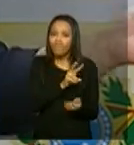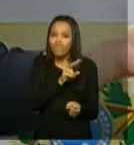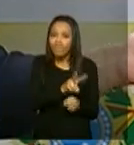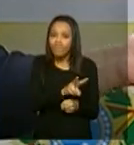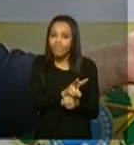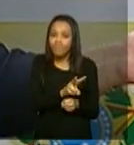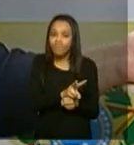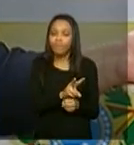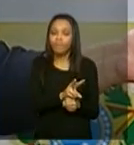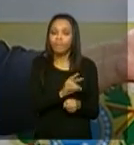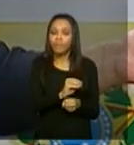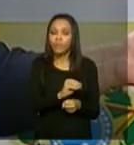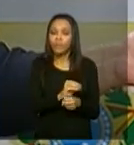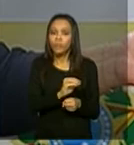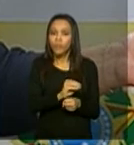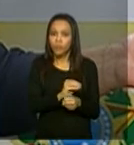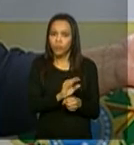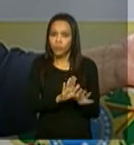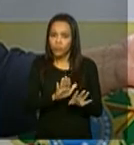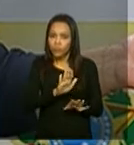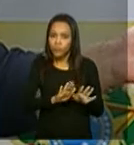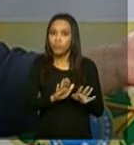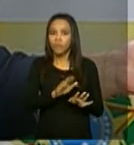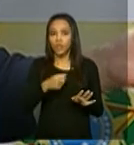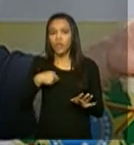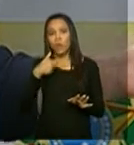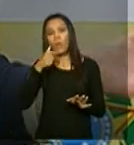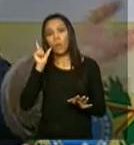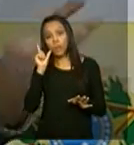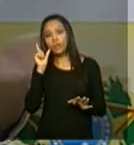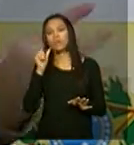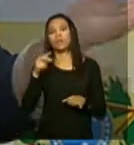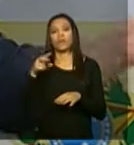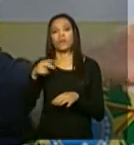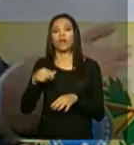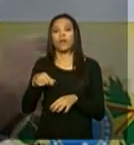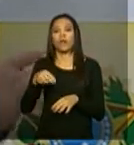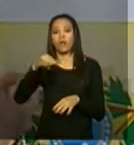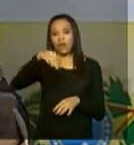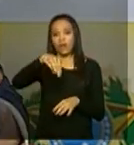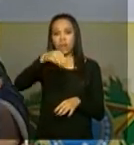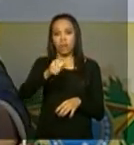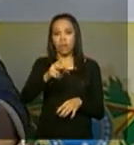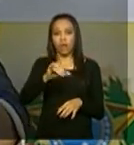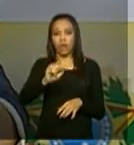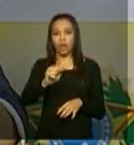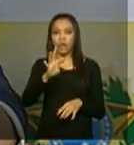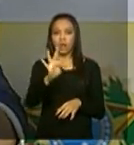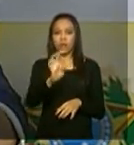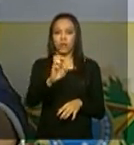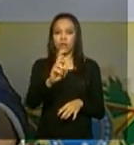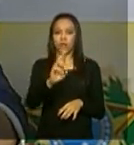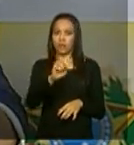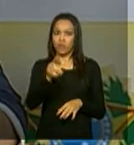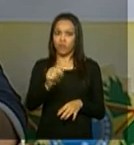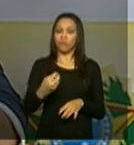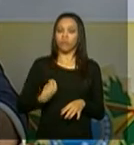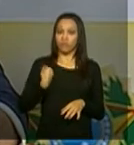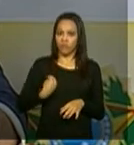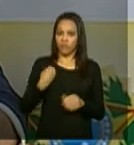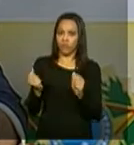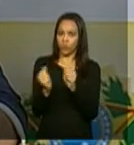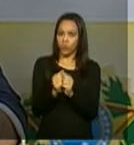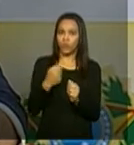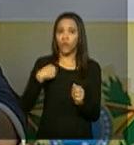há dona maria teresa esteve ontem né preocupada com isto conversando com os demais familiares eu coloquei de